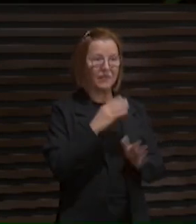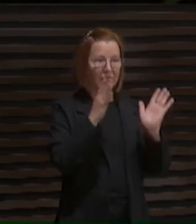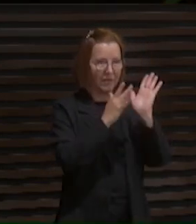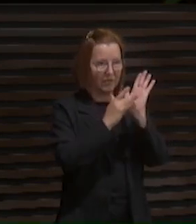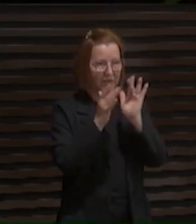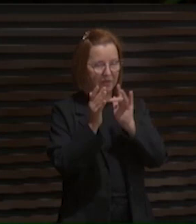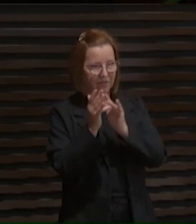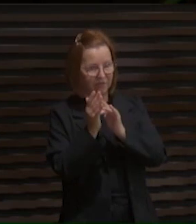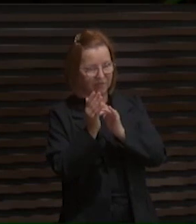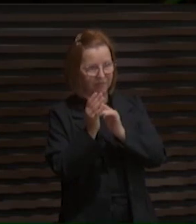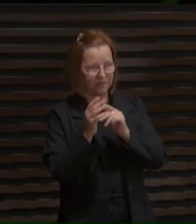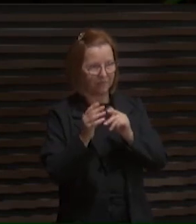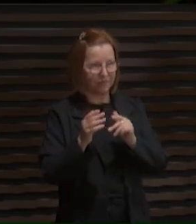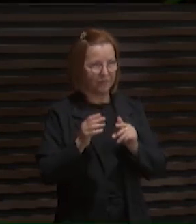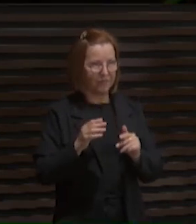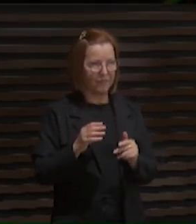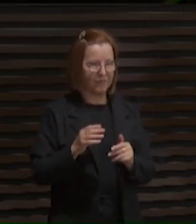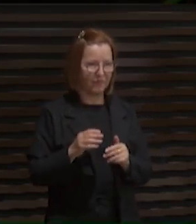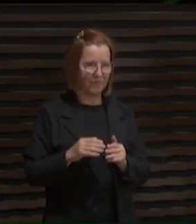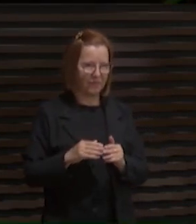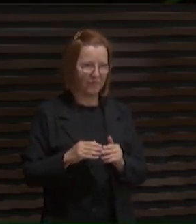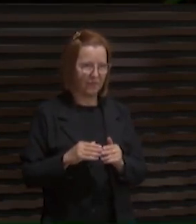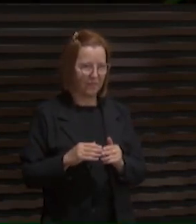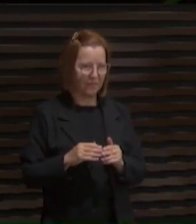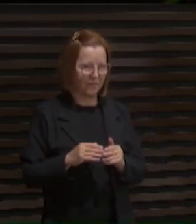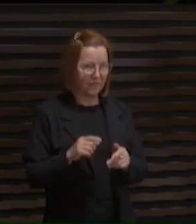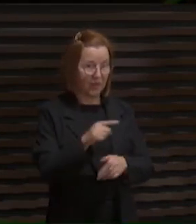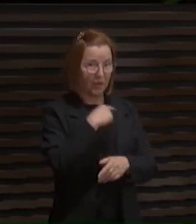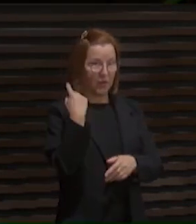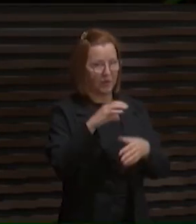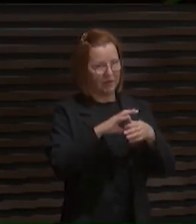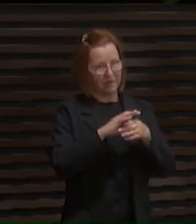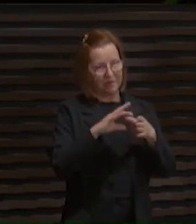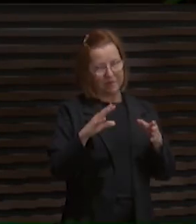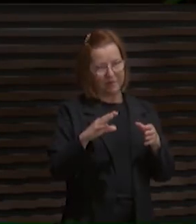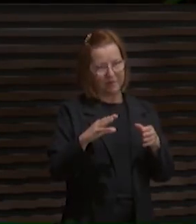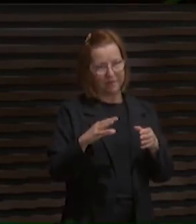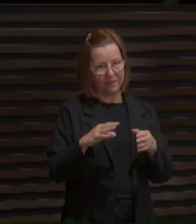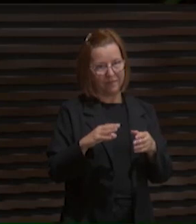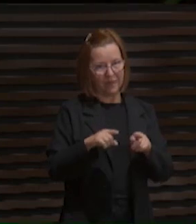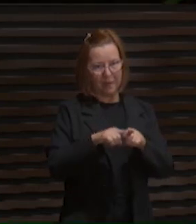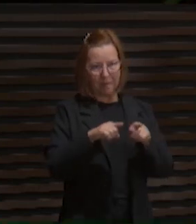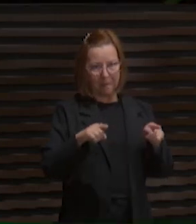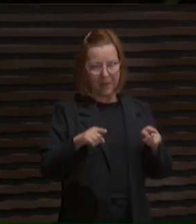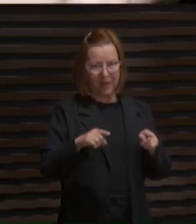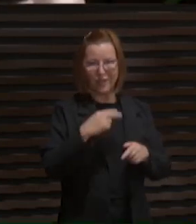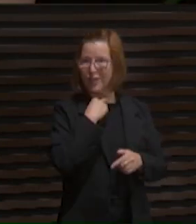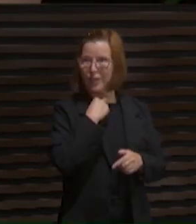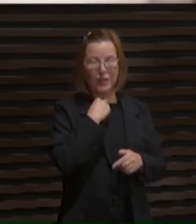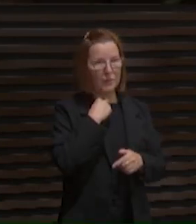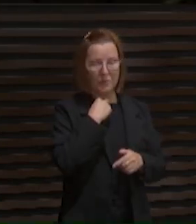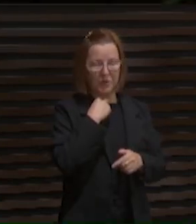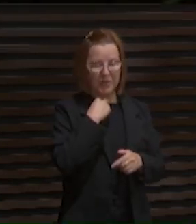da escravidão do pecado. Não faz sentido a gente permitir o avanço do inimigo, nós nos entregarmos